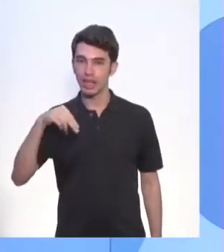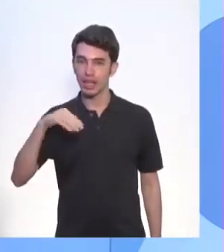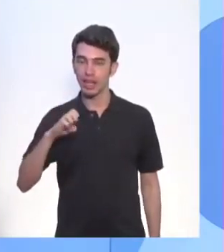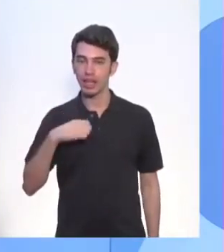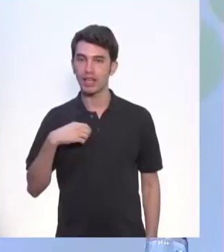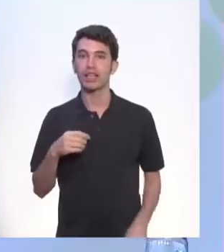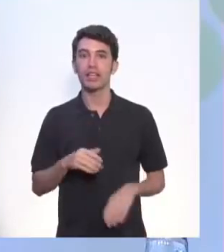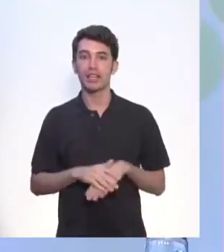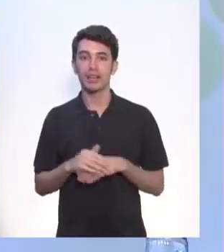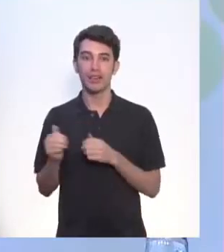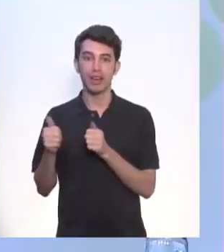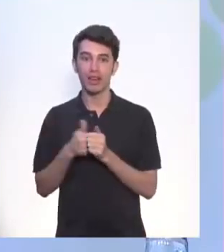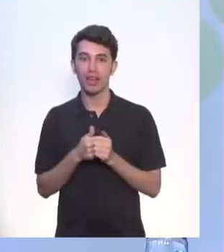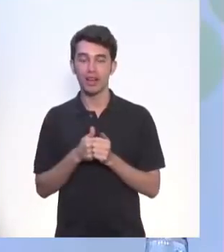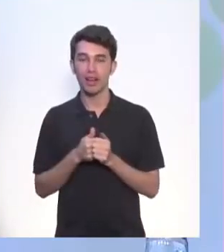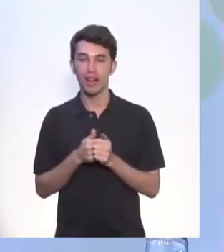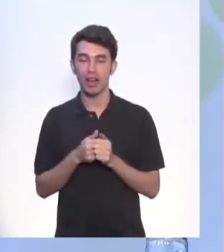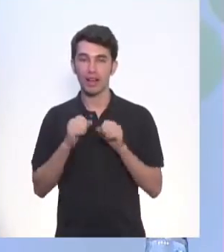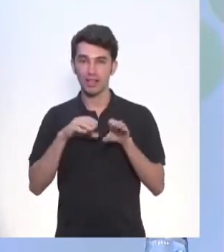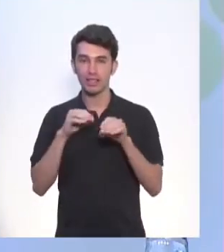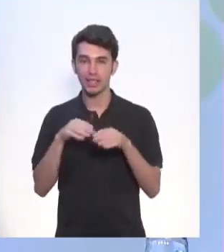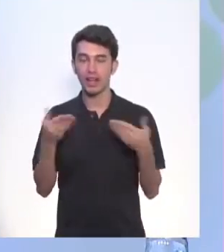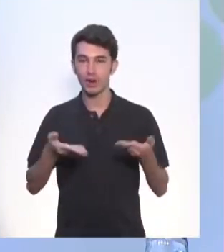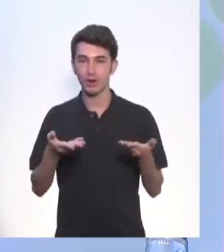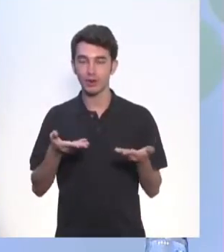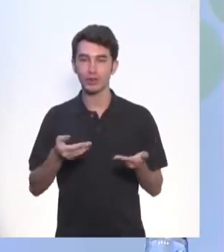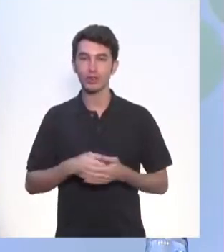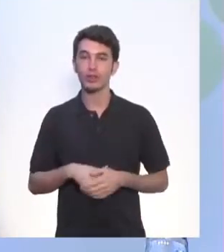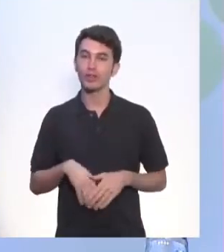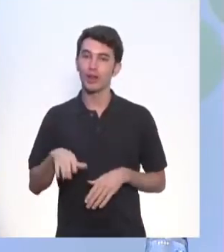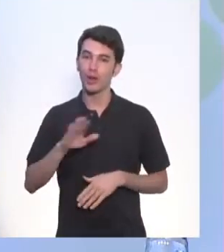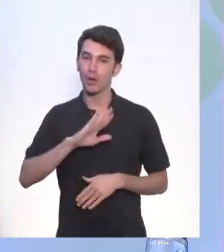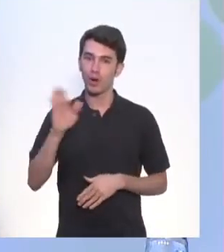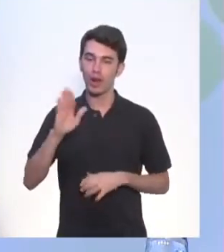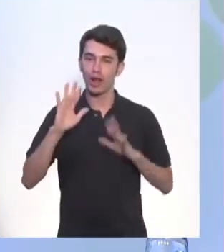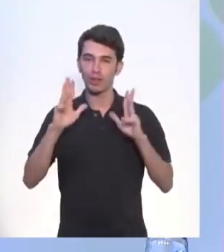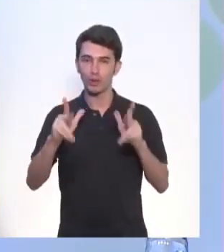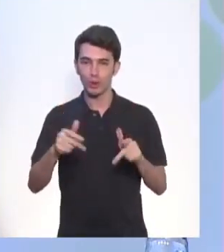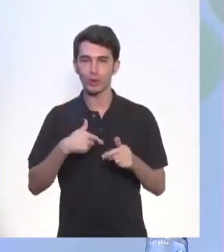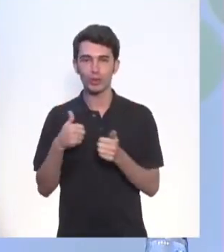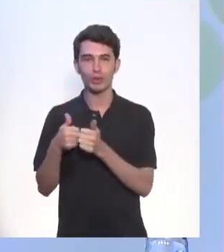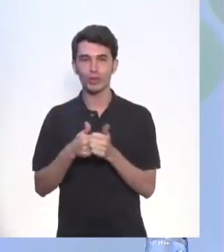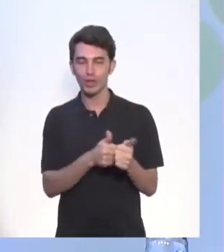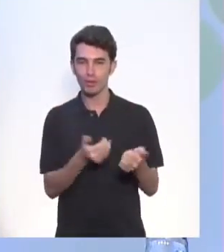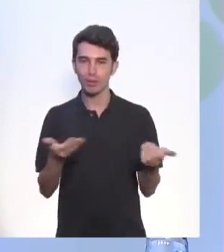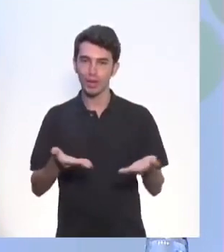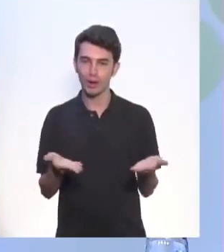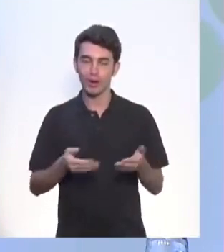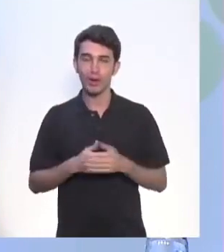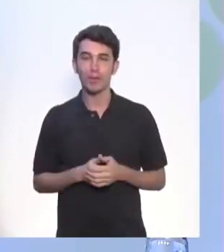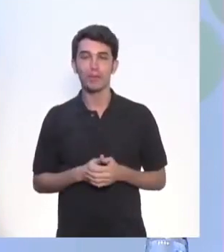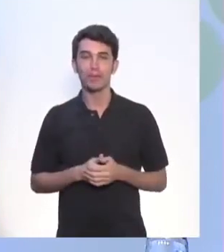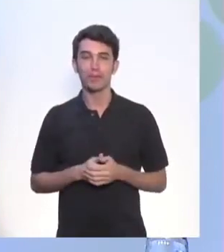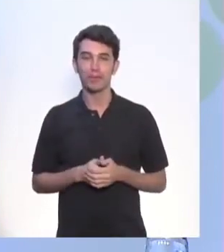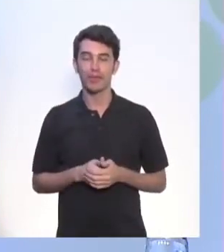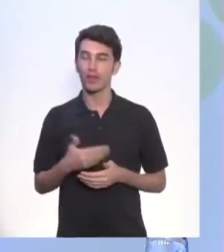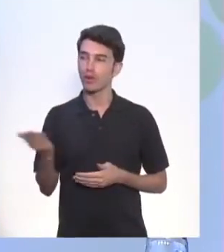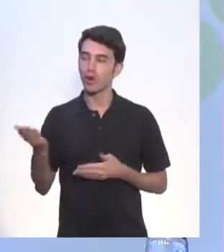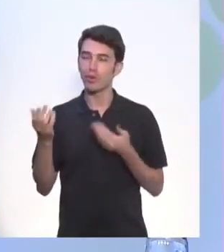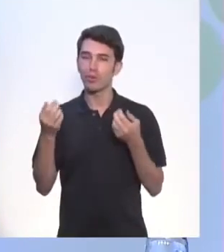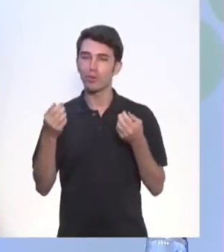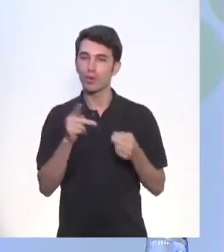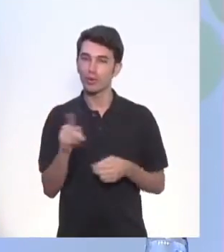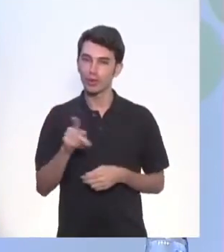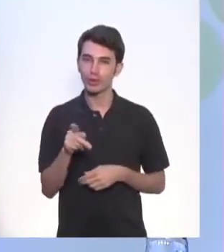Silene. Olá, professor Mauro, olá, estudante, professores e todos que nos acompanham nessa aula. Como o professor Mauro